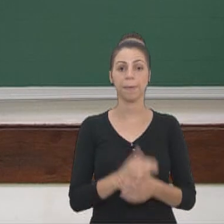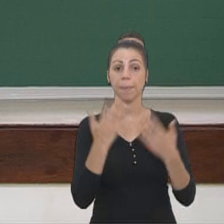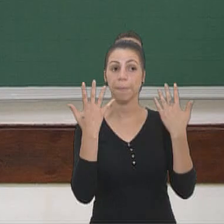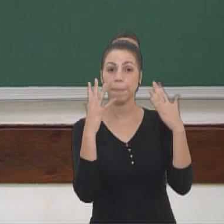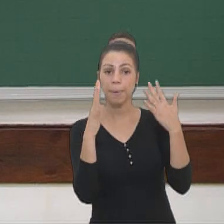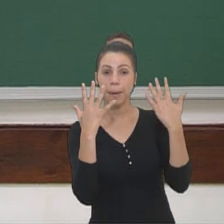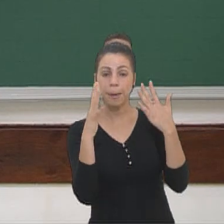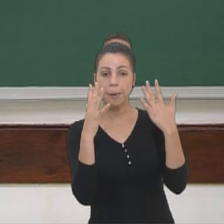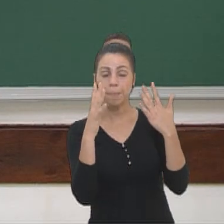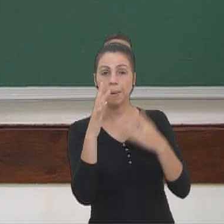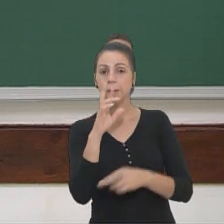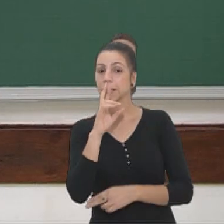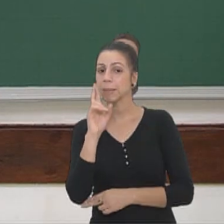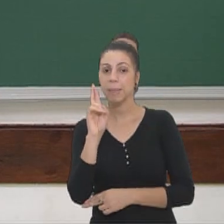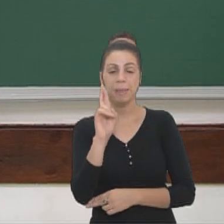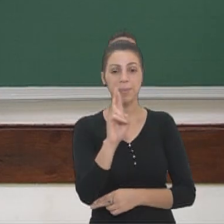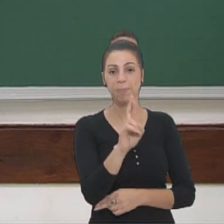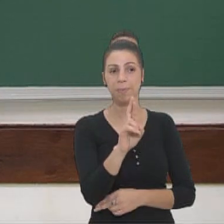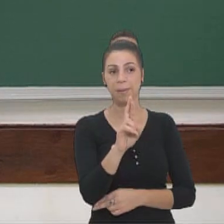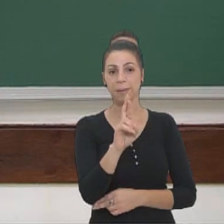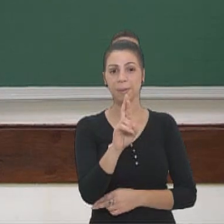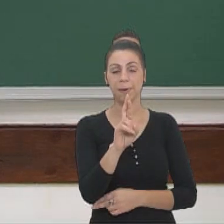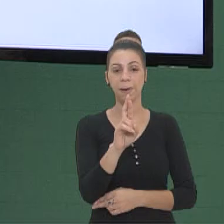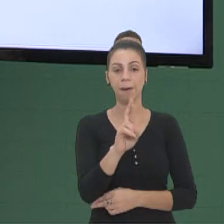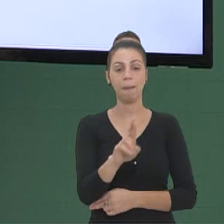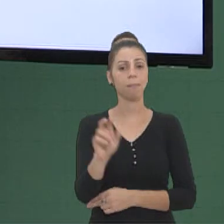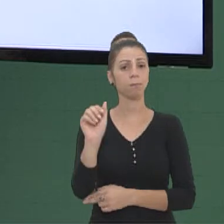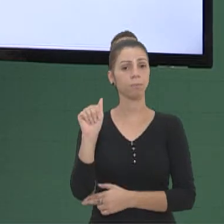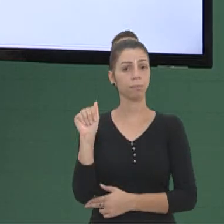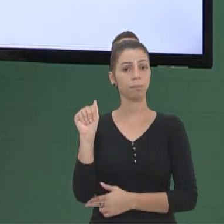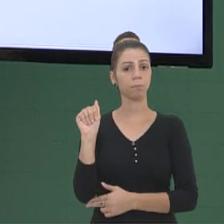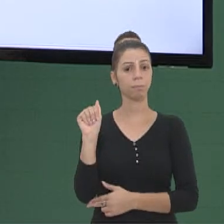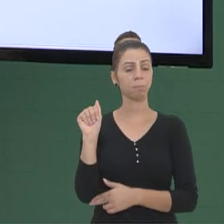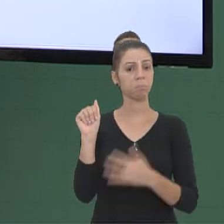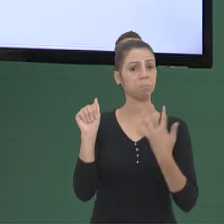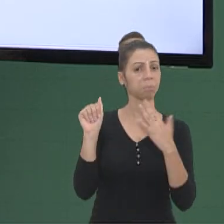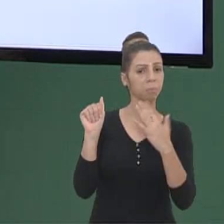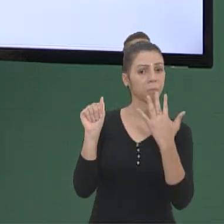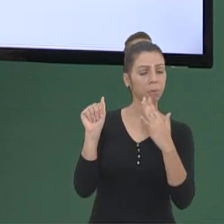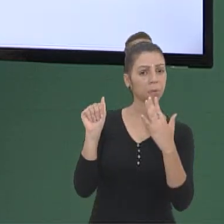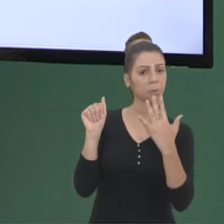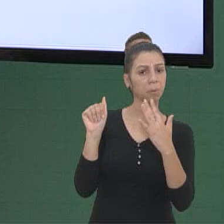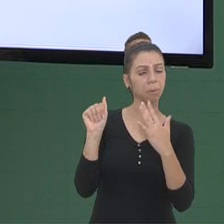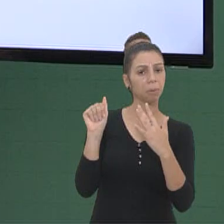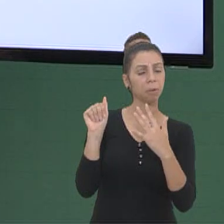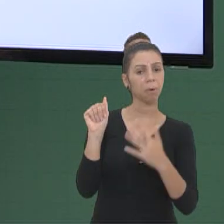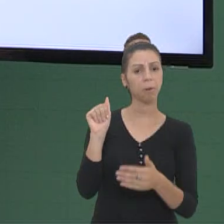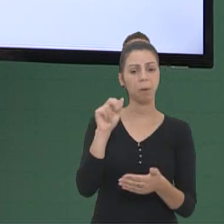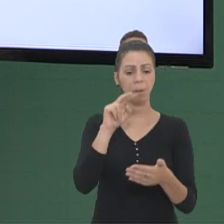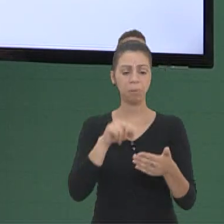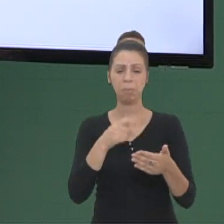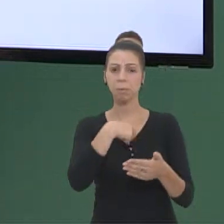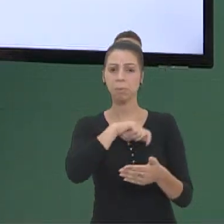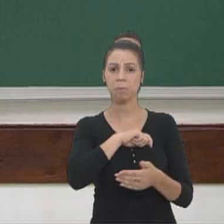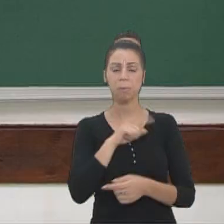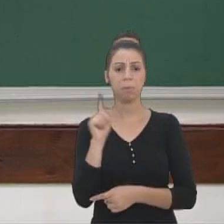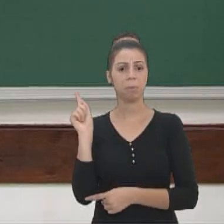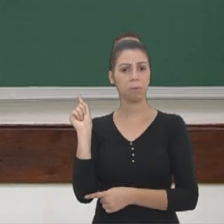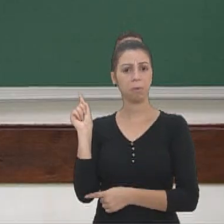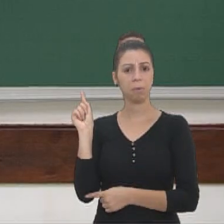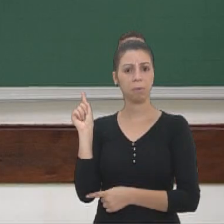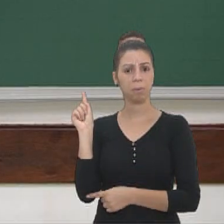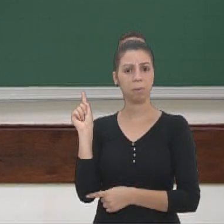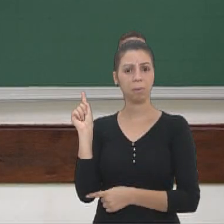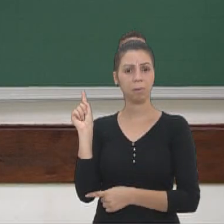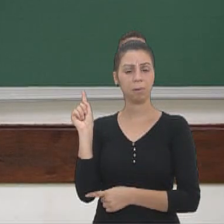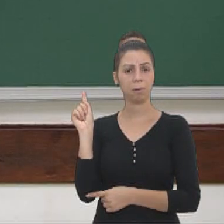Parabéns para você que respondeu a alternativa A. No permitas ofensas. Lembrando que o